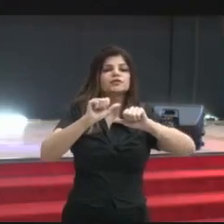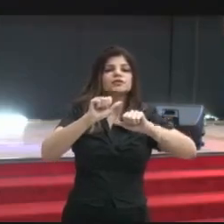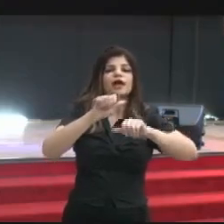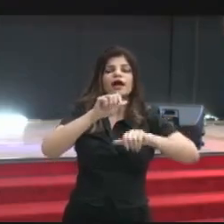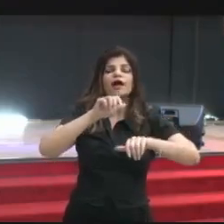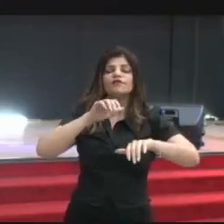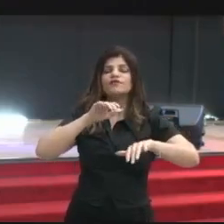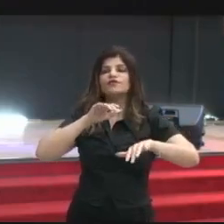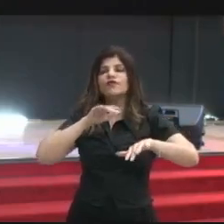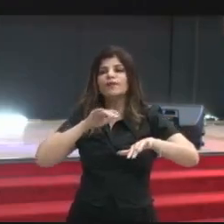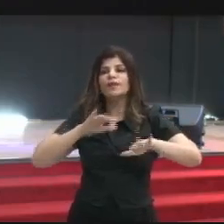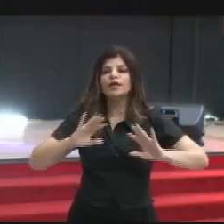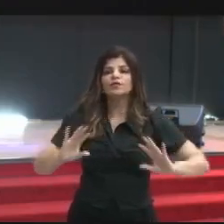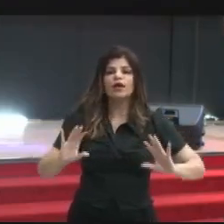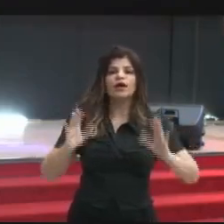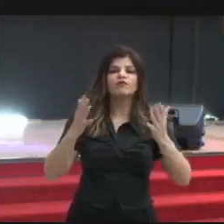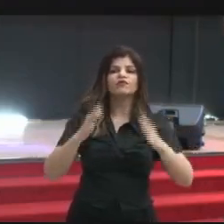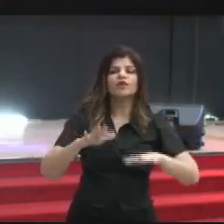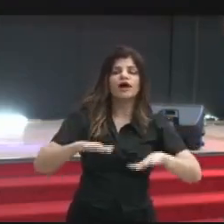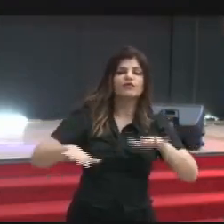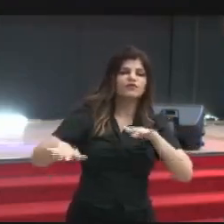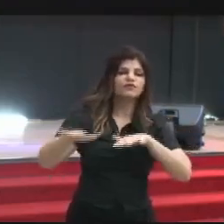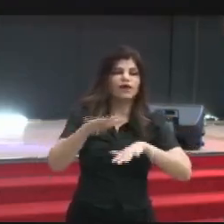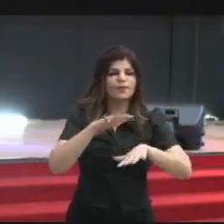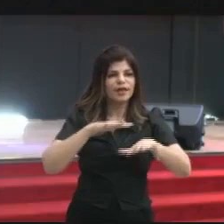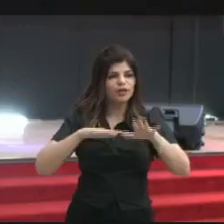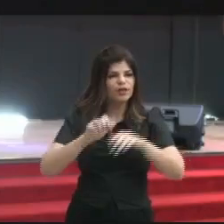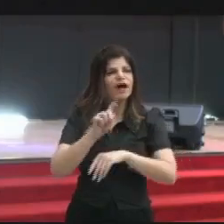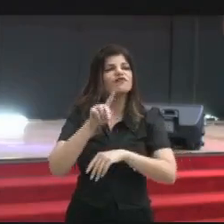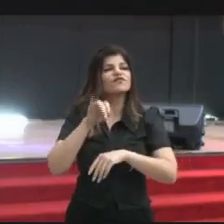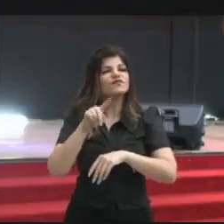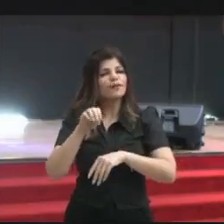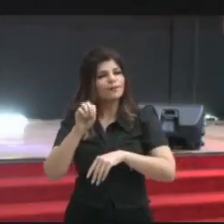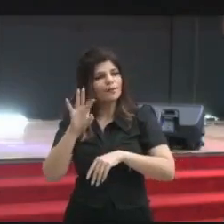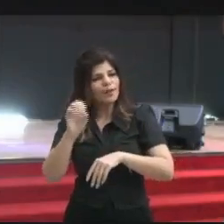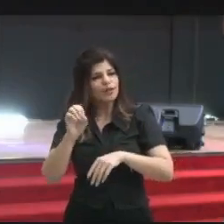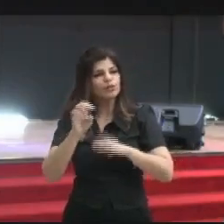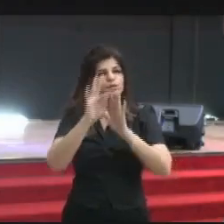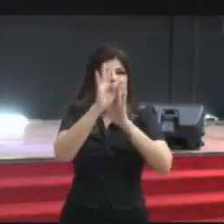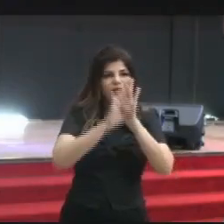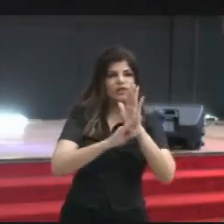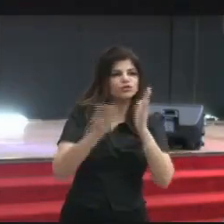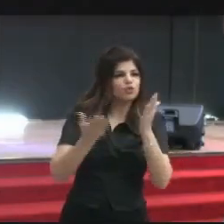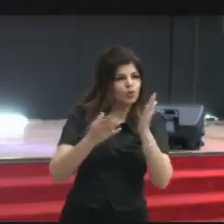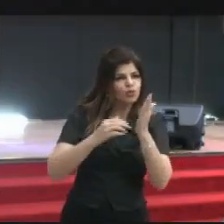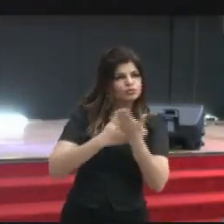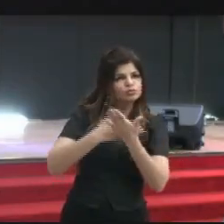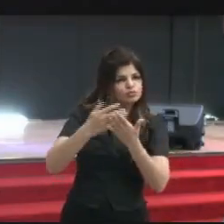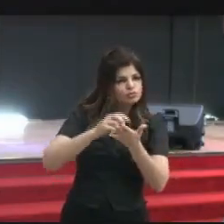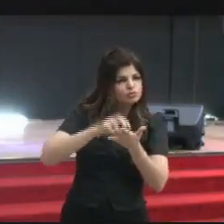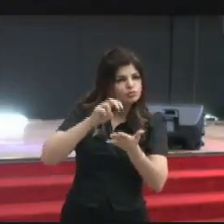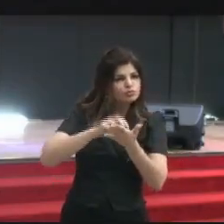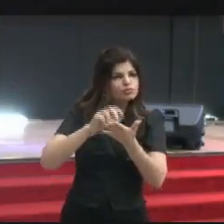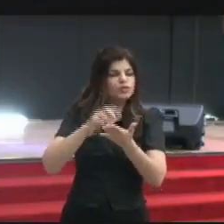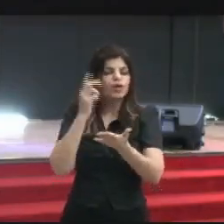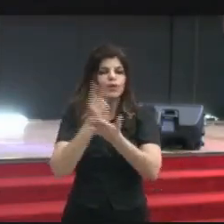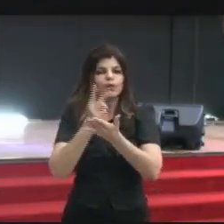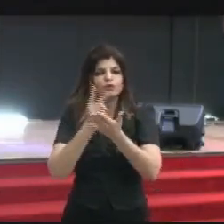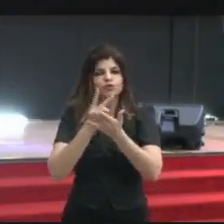precisamos. E hoje pela manhã nós já refletimos sobre esse texto e continuamos refletindo sobre o